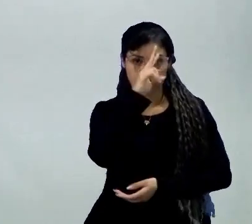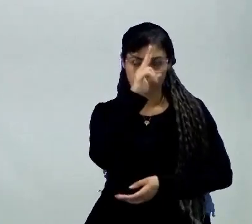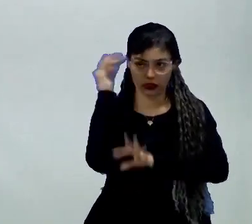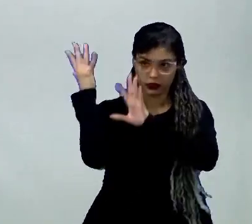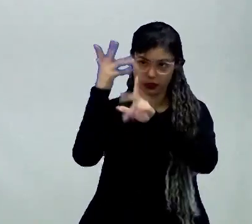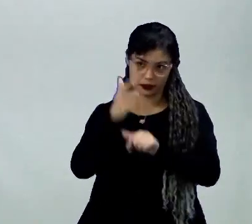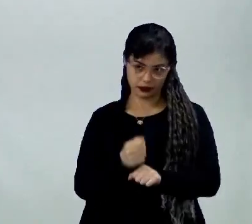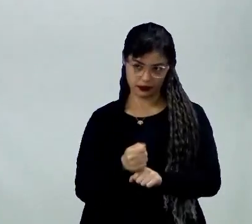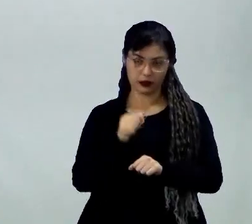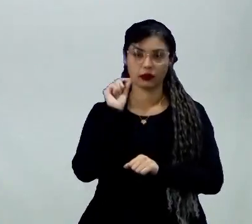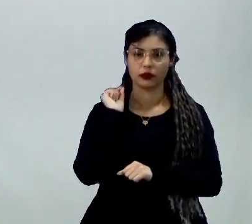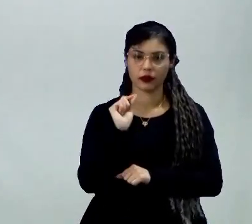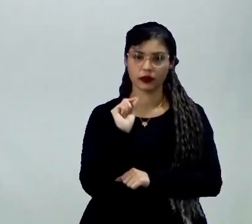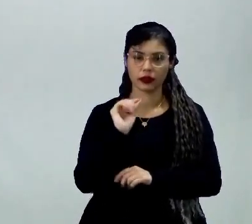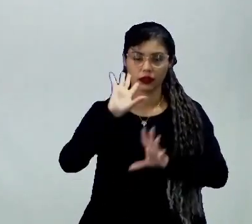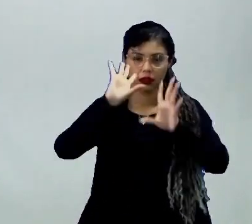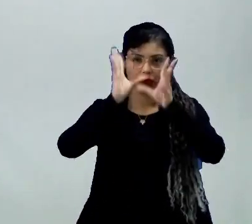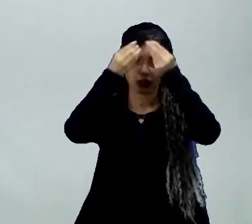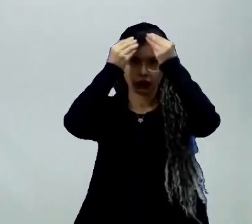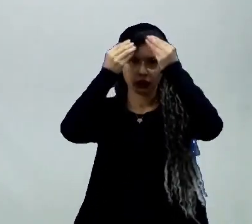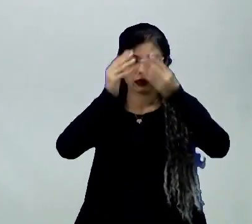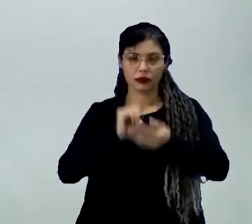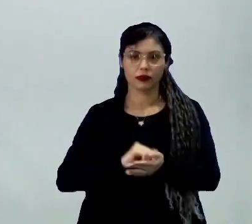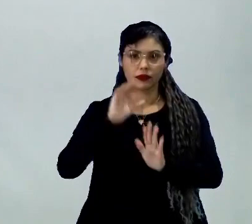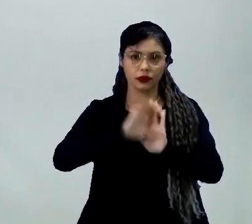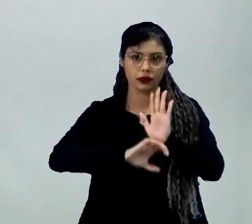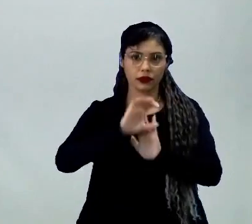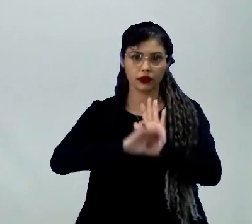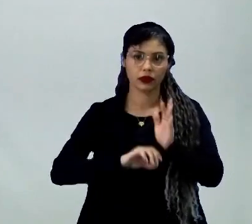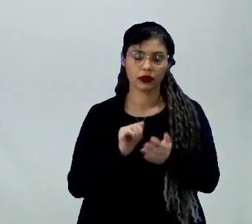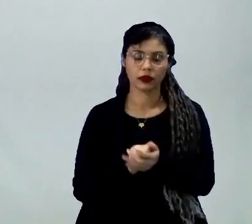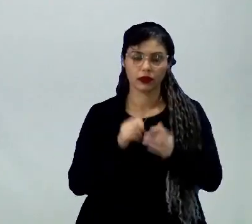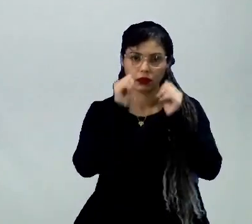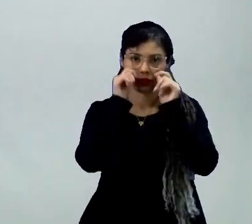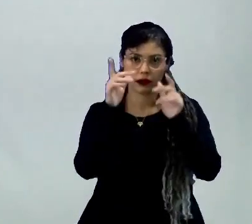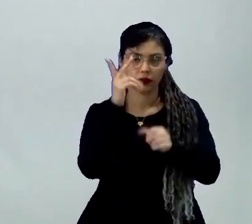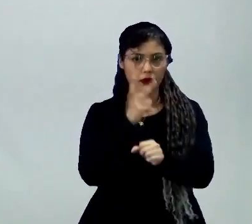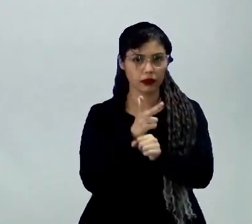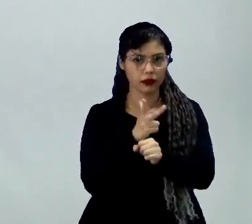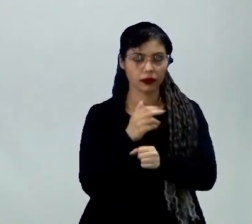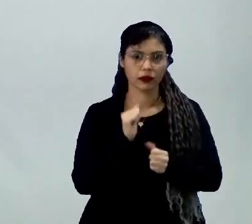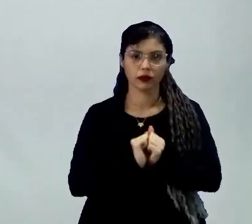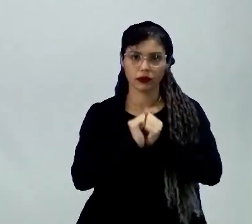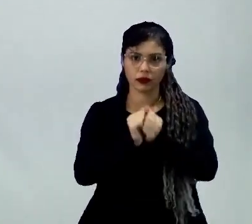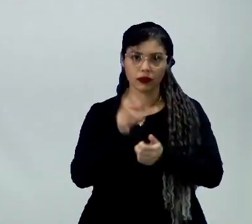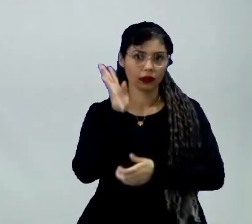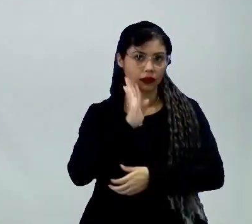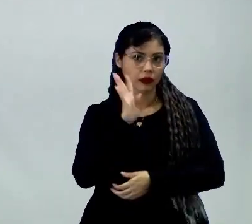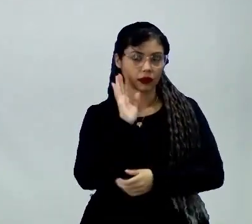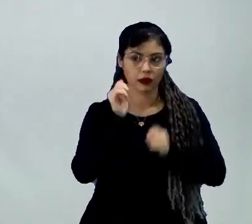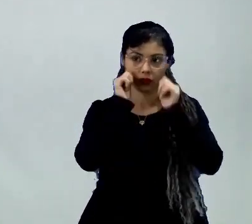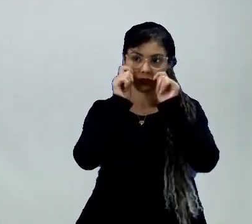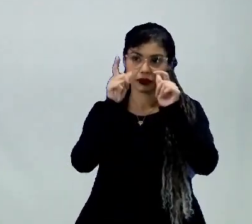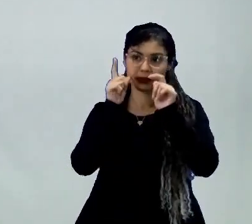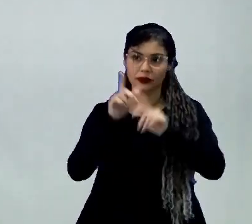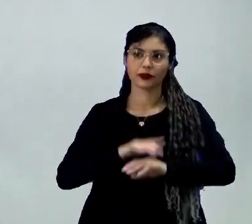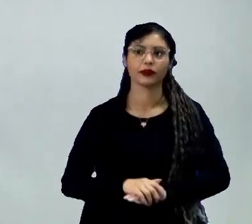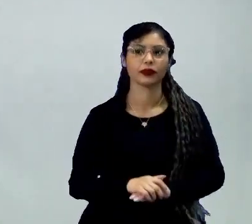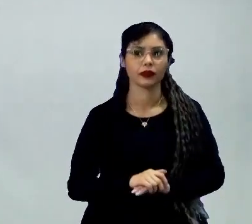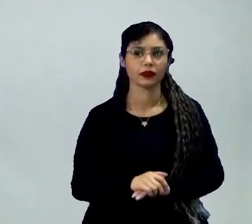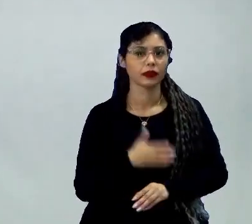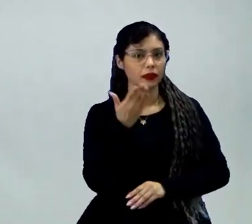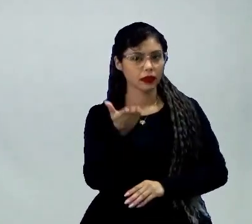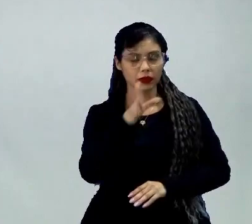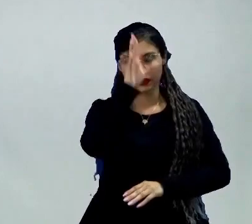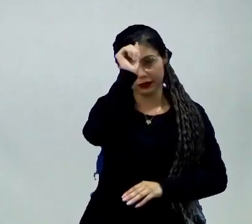relembrar novamente, para ficar bem fixado esse conteúdo, quero te chamar para assistir um vídeo aí comigo bem legal, presta bastante atenção para